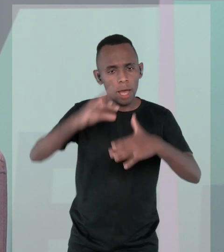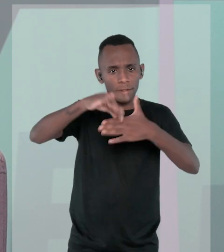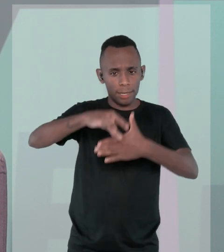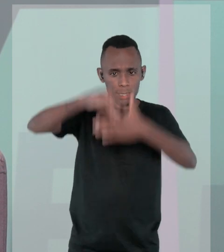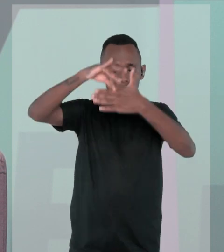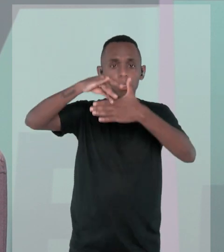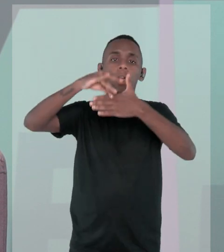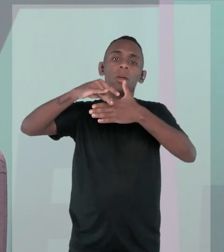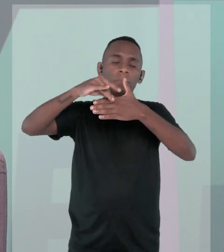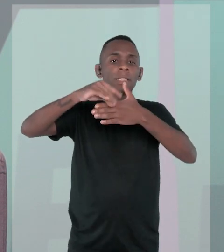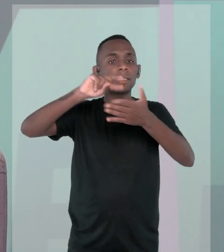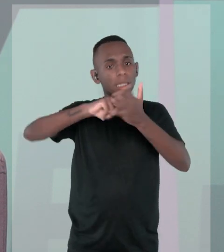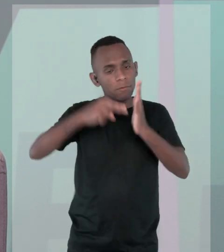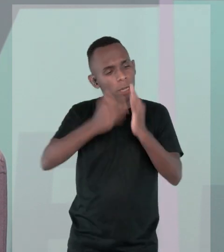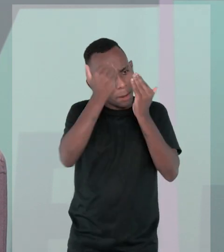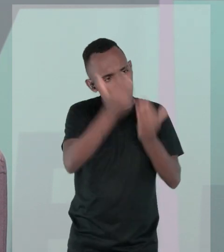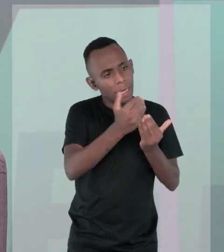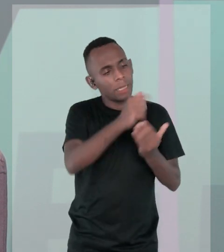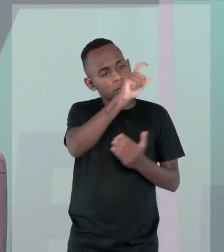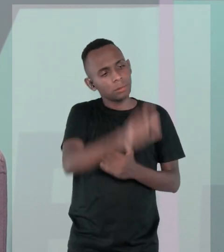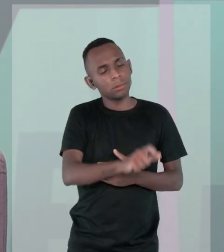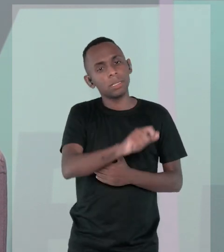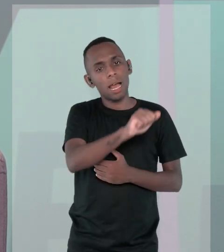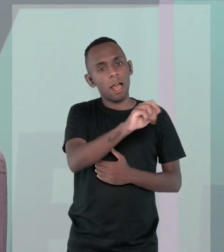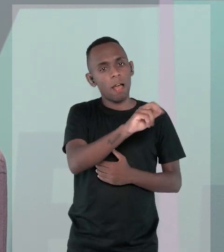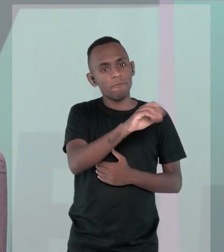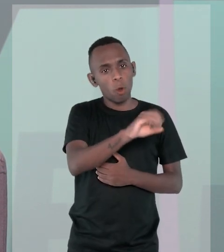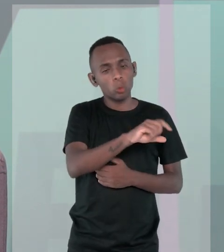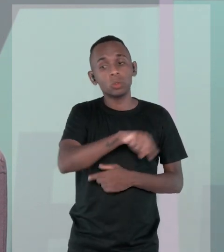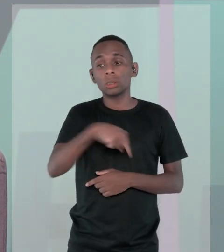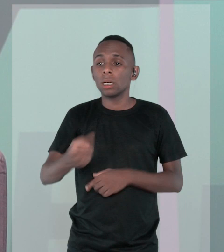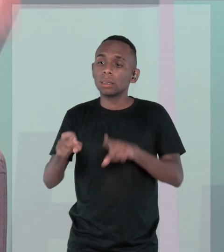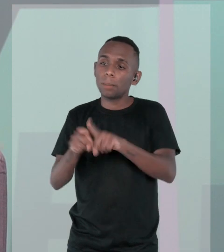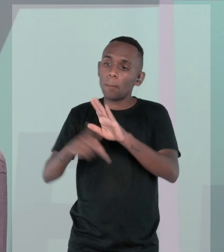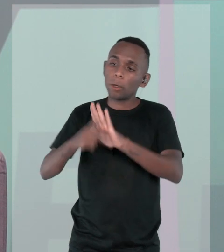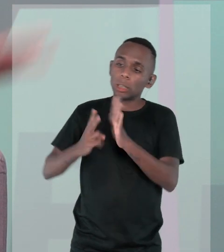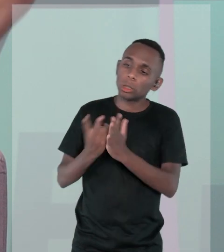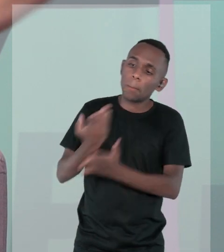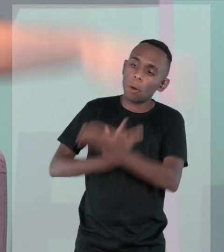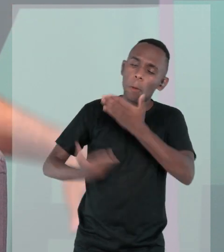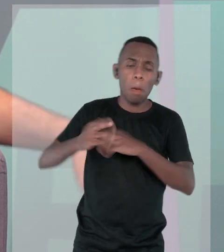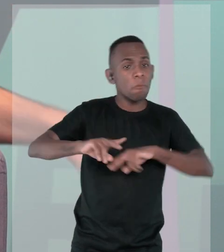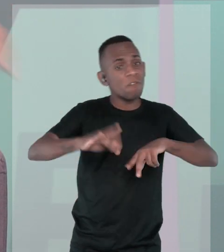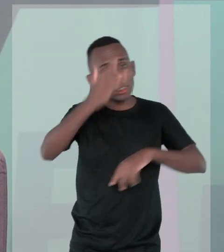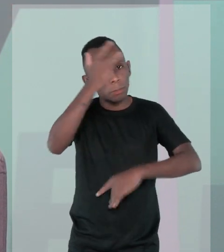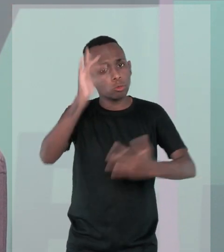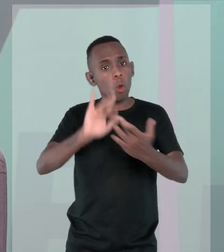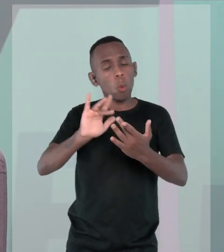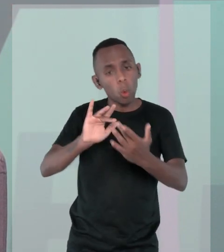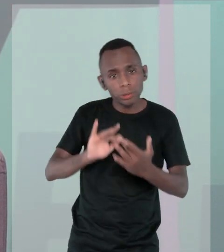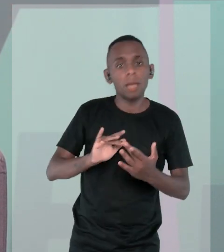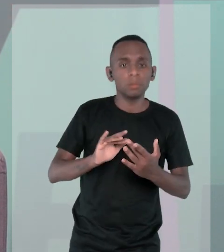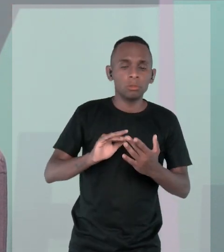liderança, eu devo não só ao Afonso, mas também ao Sempre um Papo, e as tantas pessoas que eu conheci aqui no palco e conheci